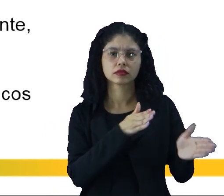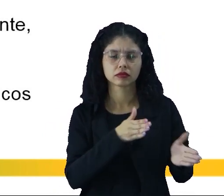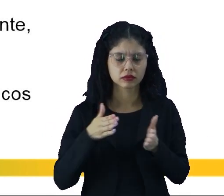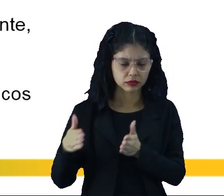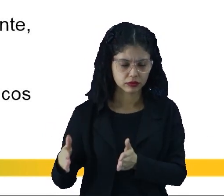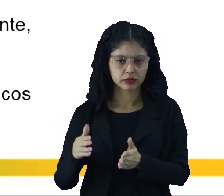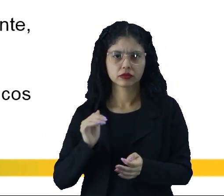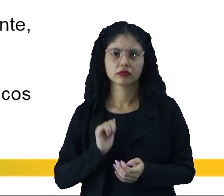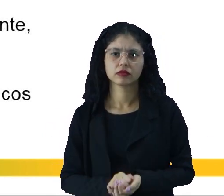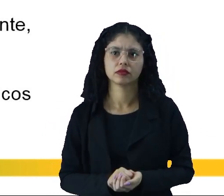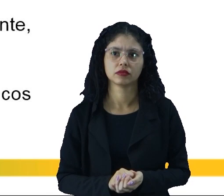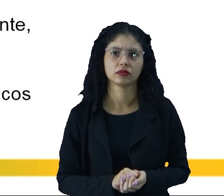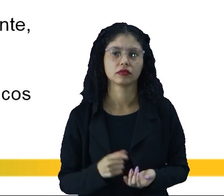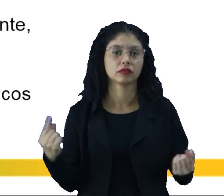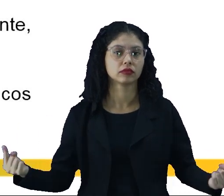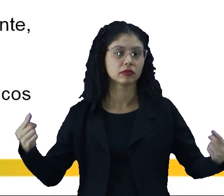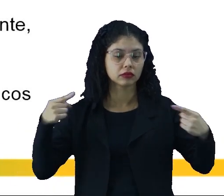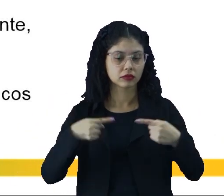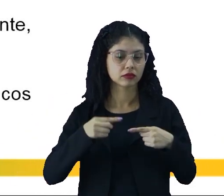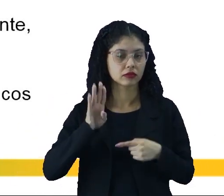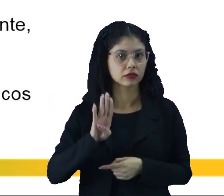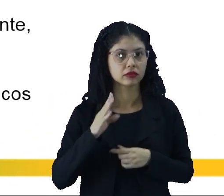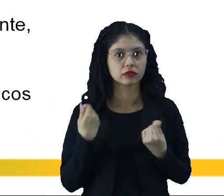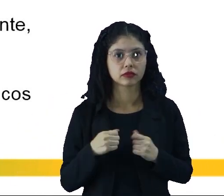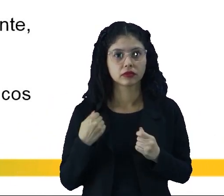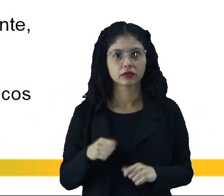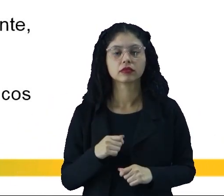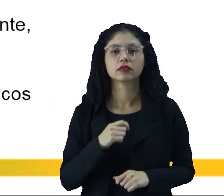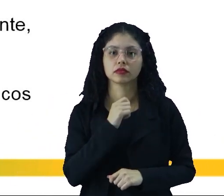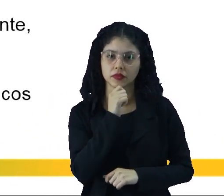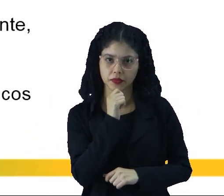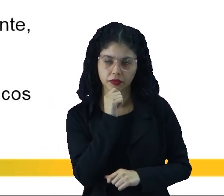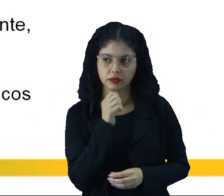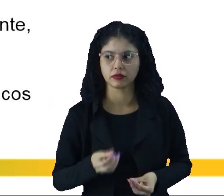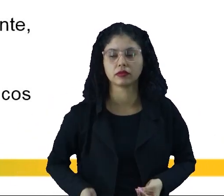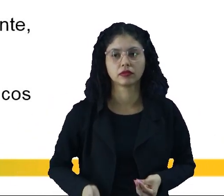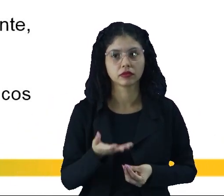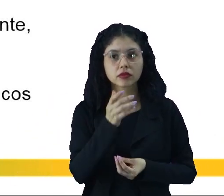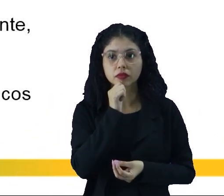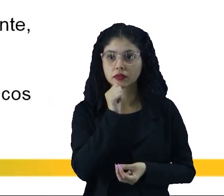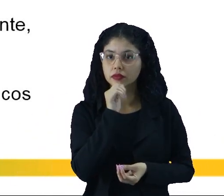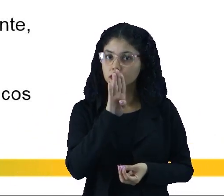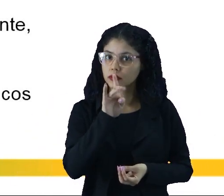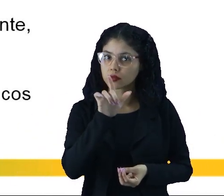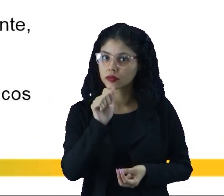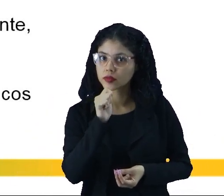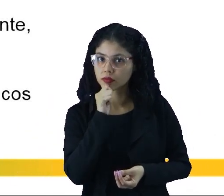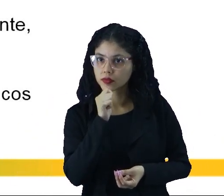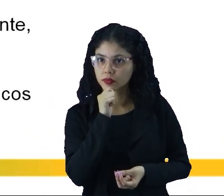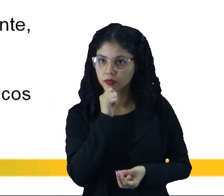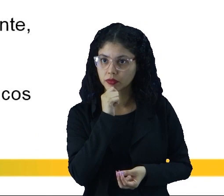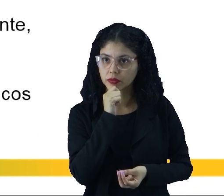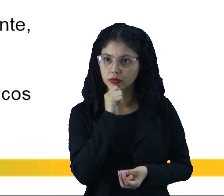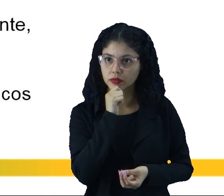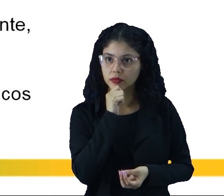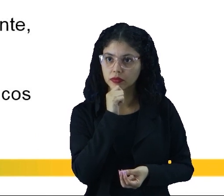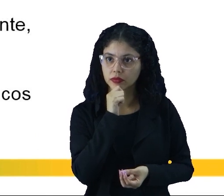partida, o competidor B deve disparar. Ele sabe que a bala disparada